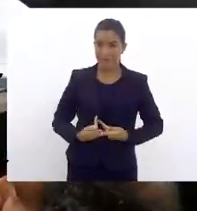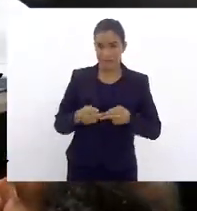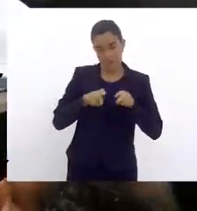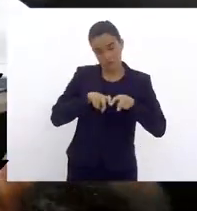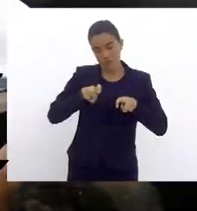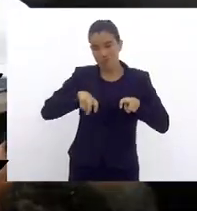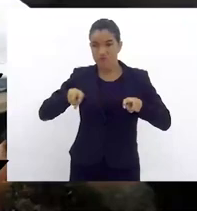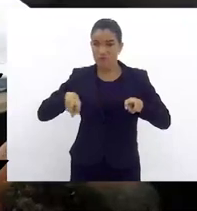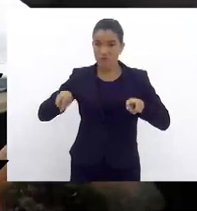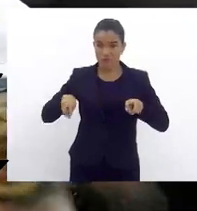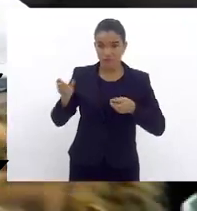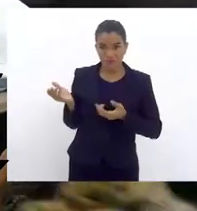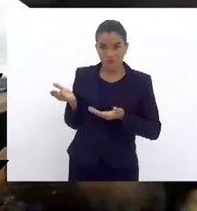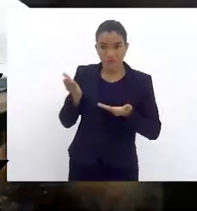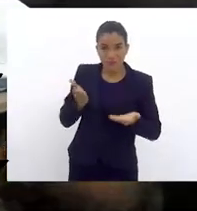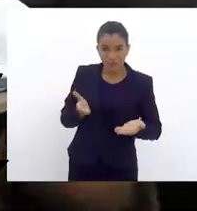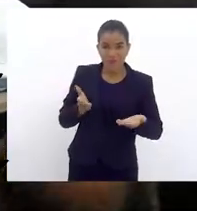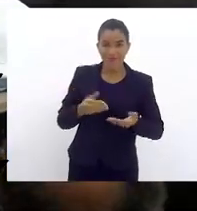conosco